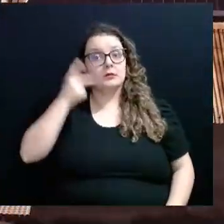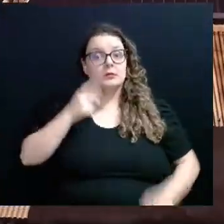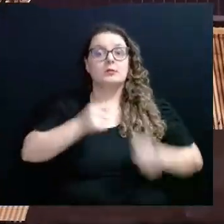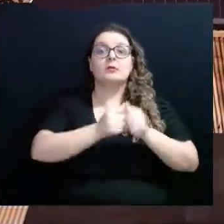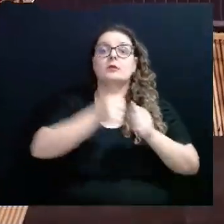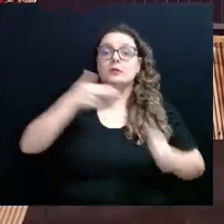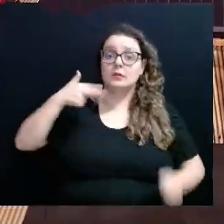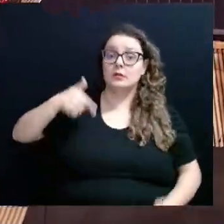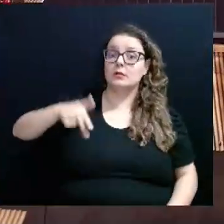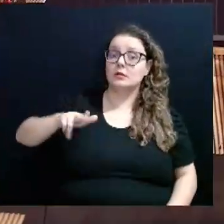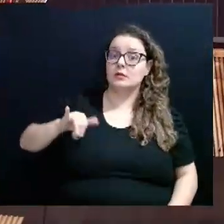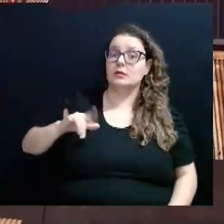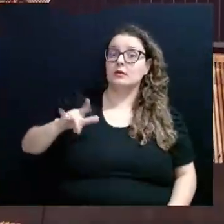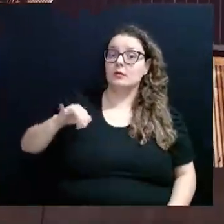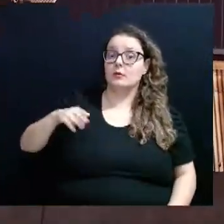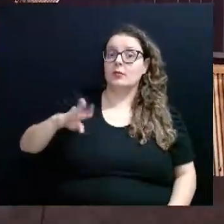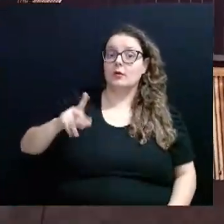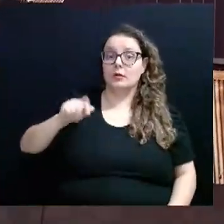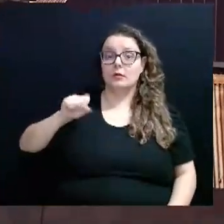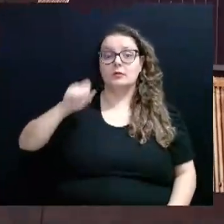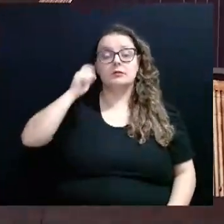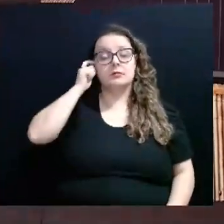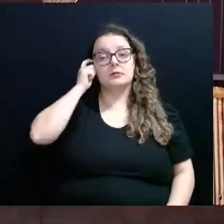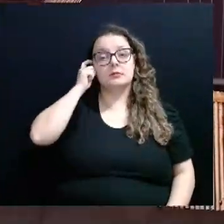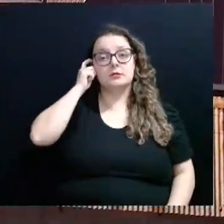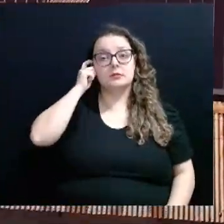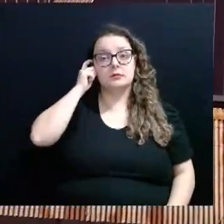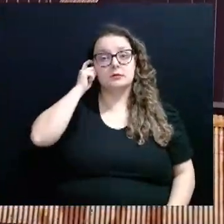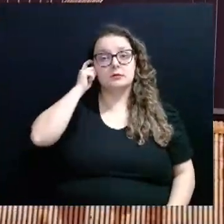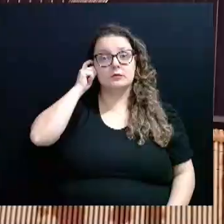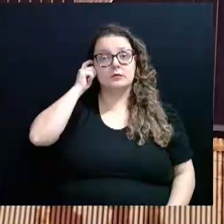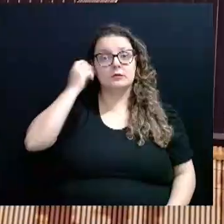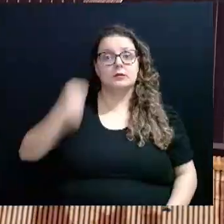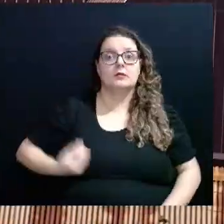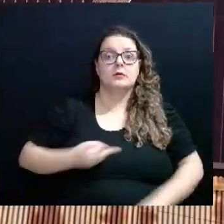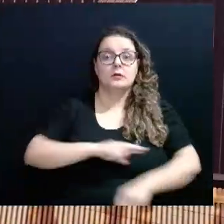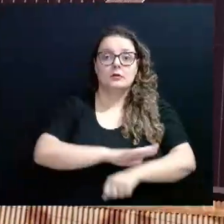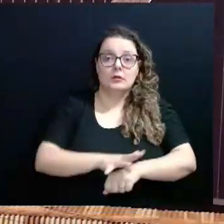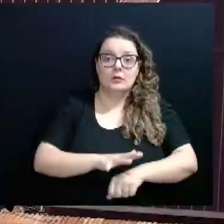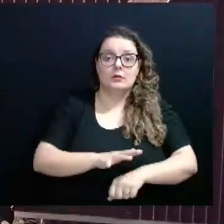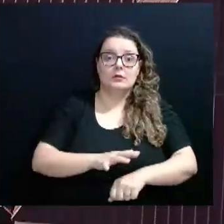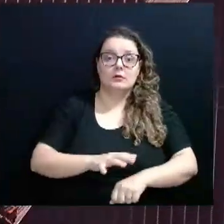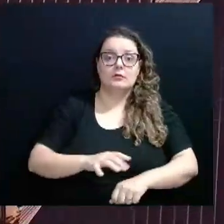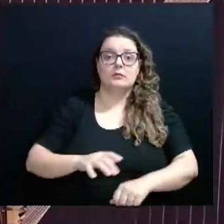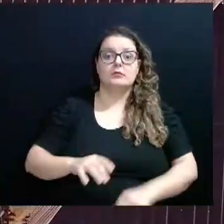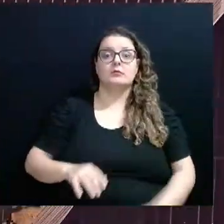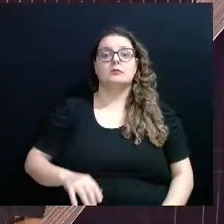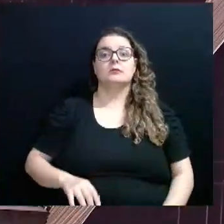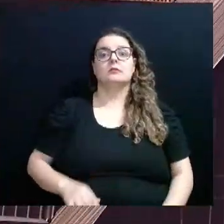uma condição de racismo ambiental, injustiça ambiental. Sim, quando